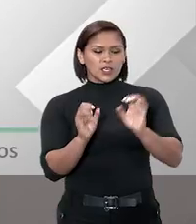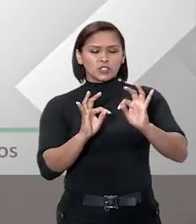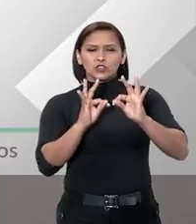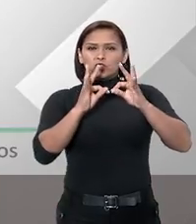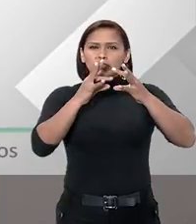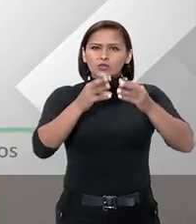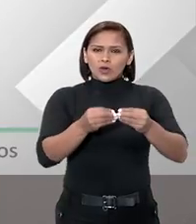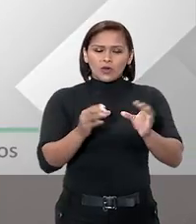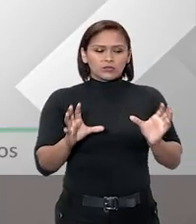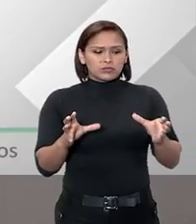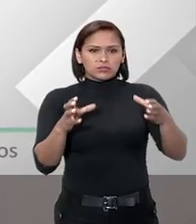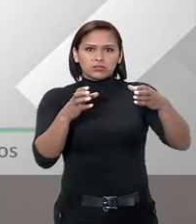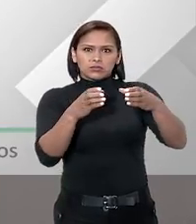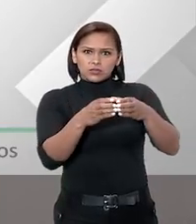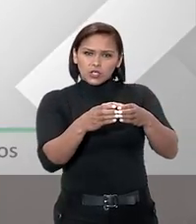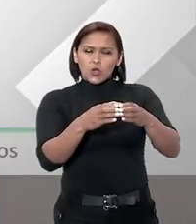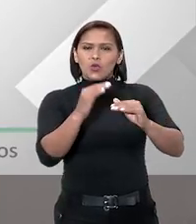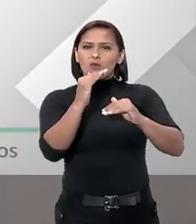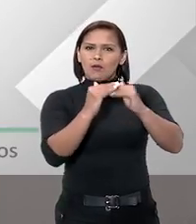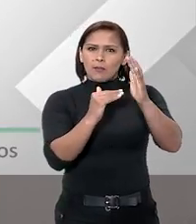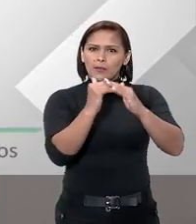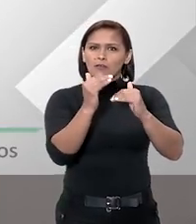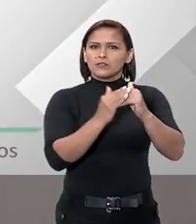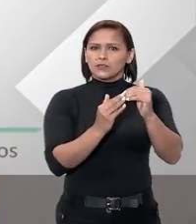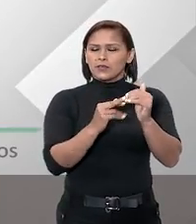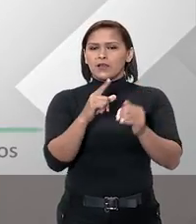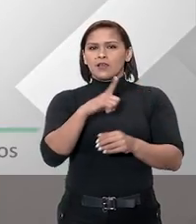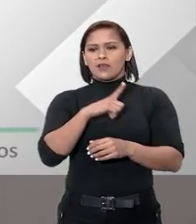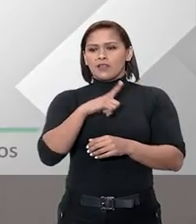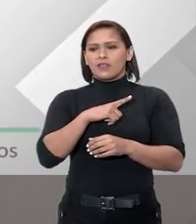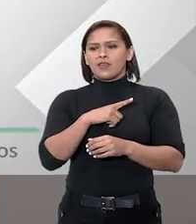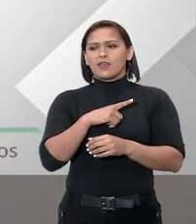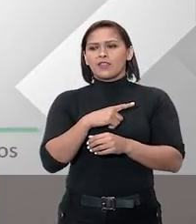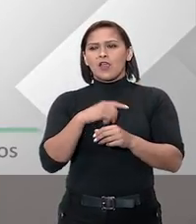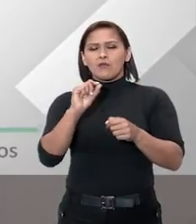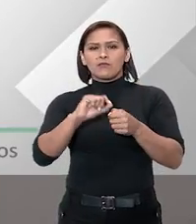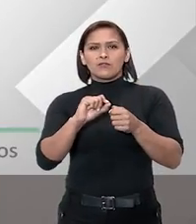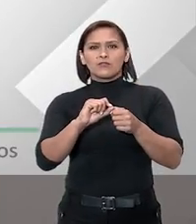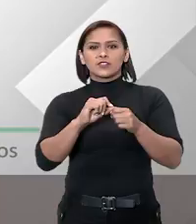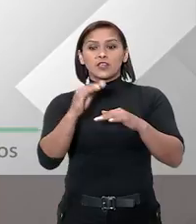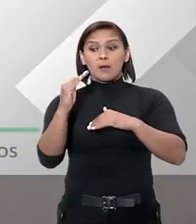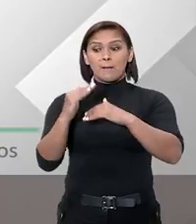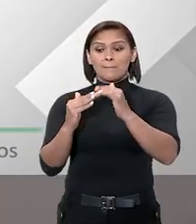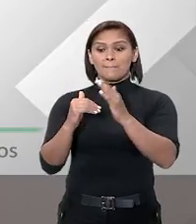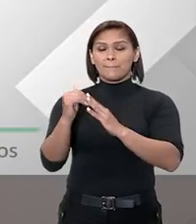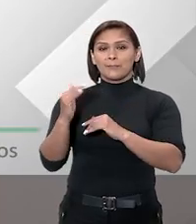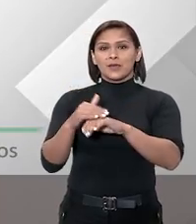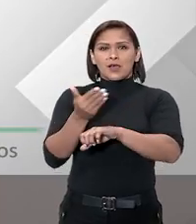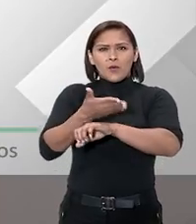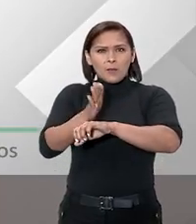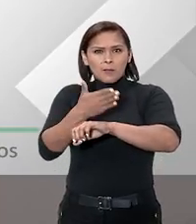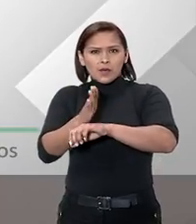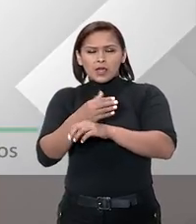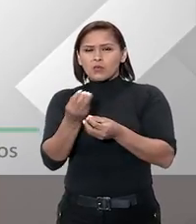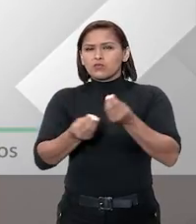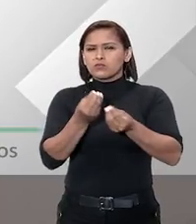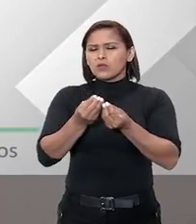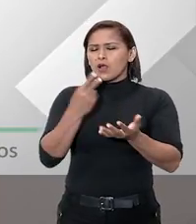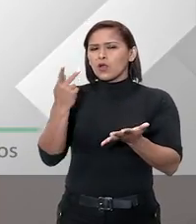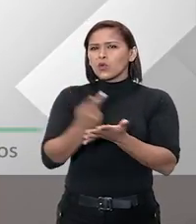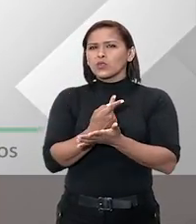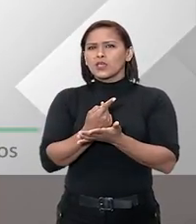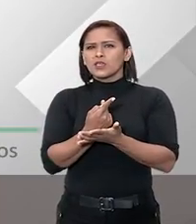todos esses profissionais terão que fazer uma capacitação, terão que saber como funciona e